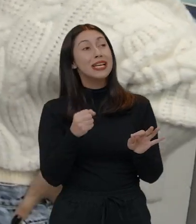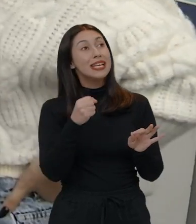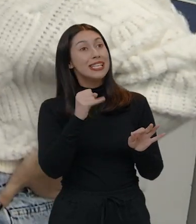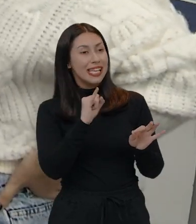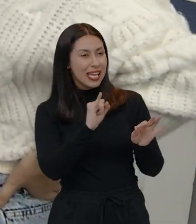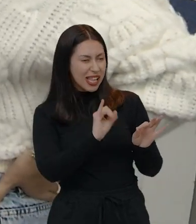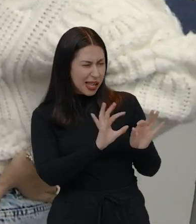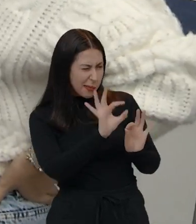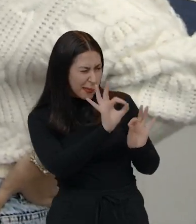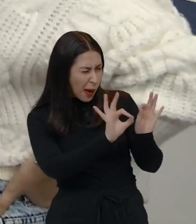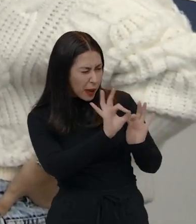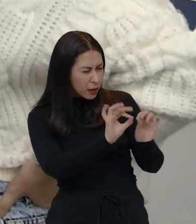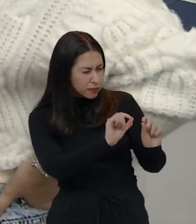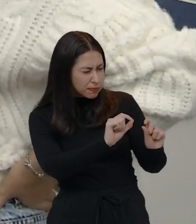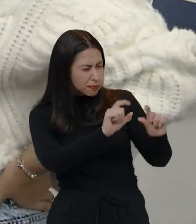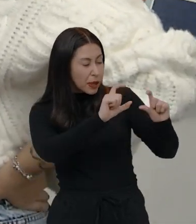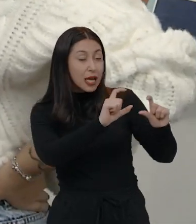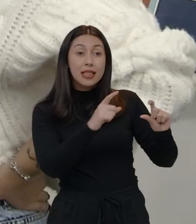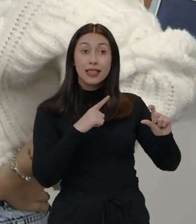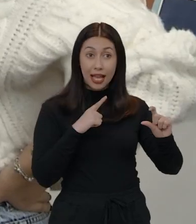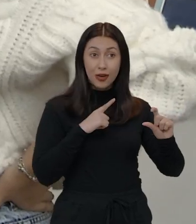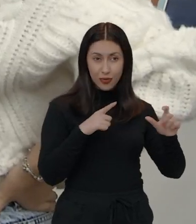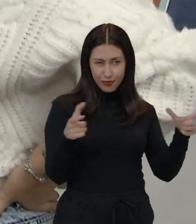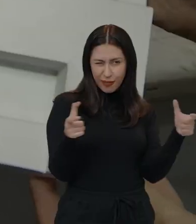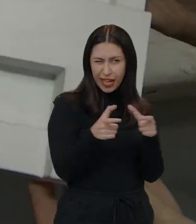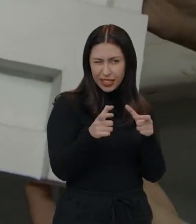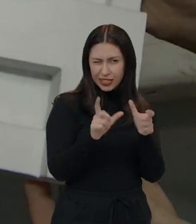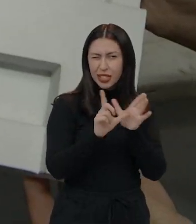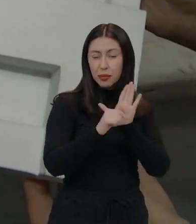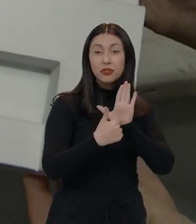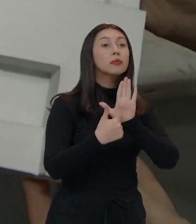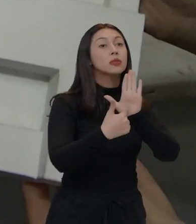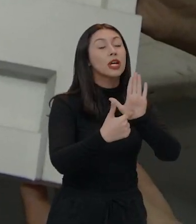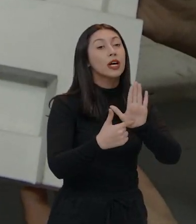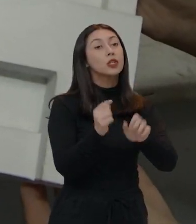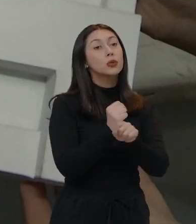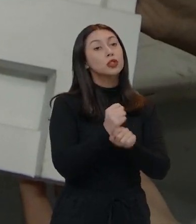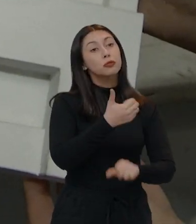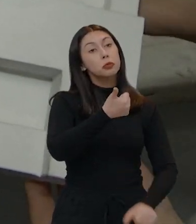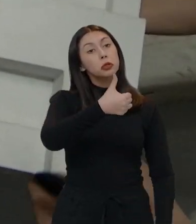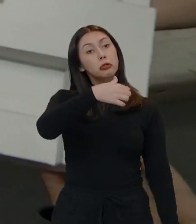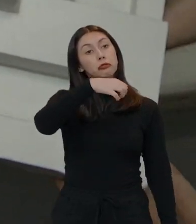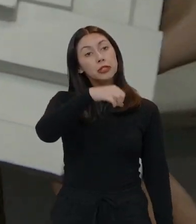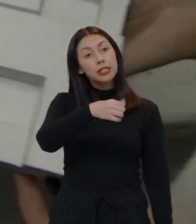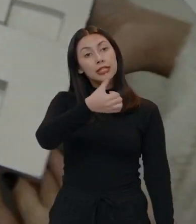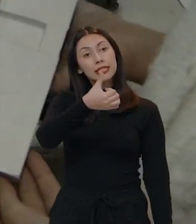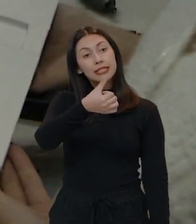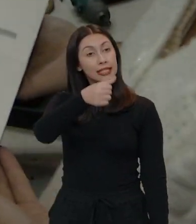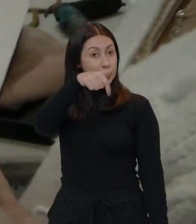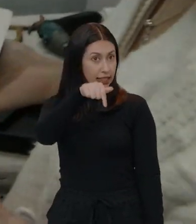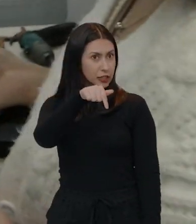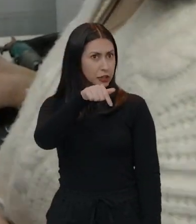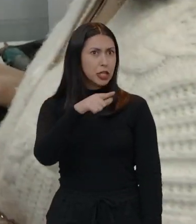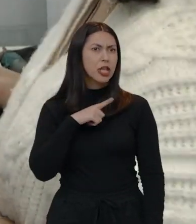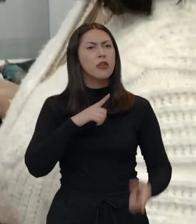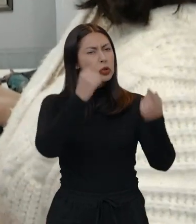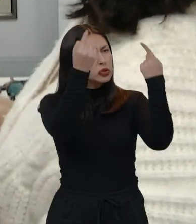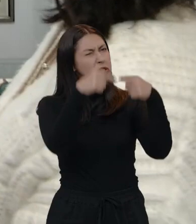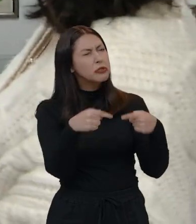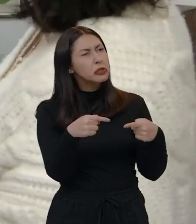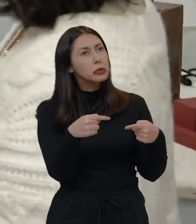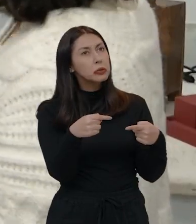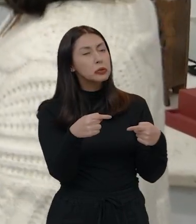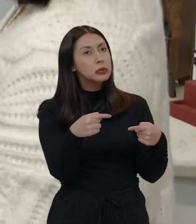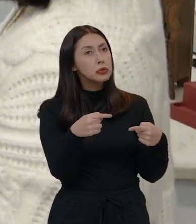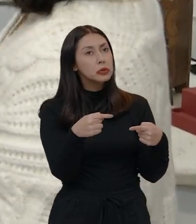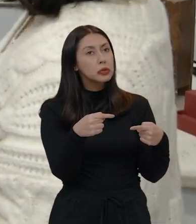deixa eu dar mais volume nisso aqui. Eu tenho uma maqueta ali, vou mostrar ela para você. É de 1967. Foi um concurso. Você vê, dois anos